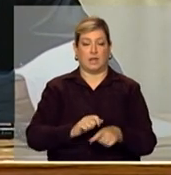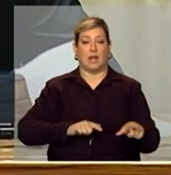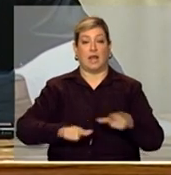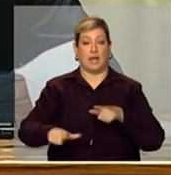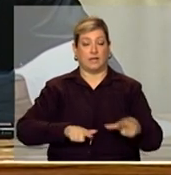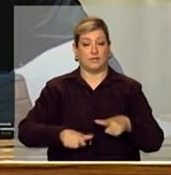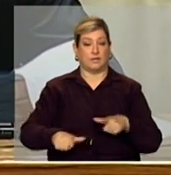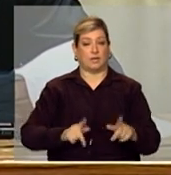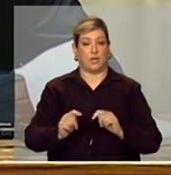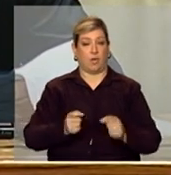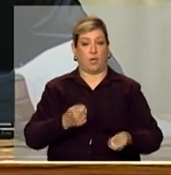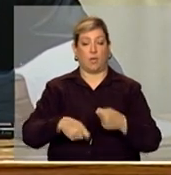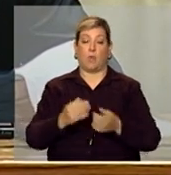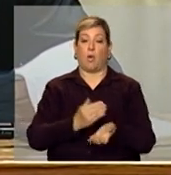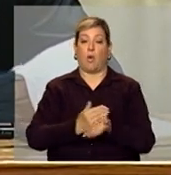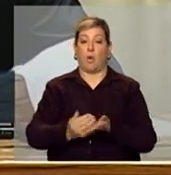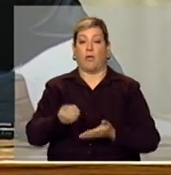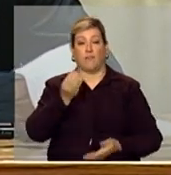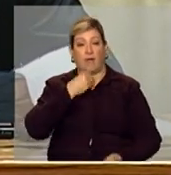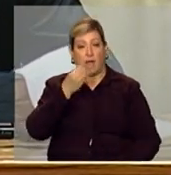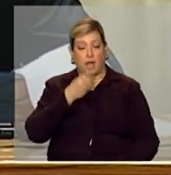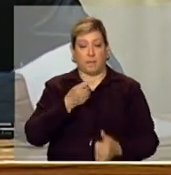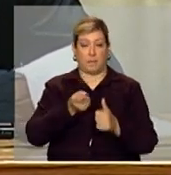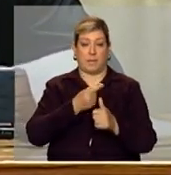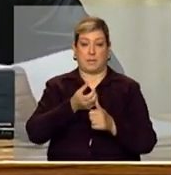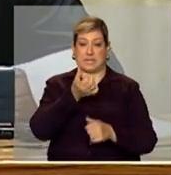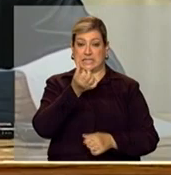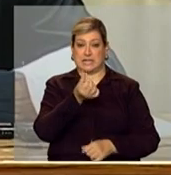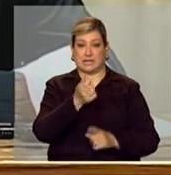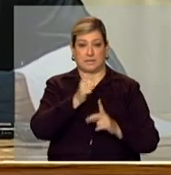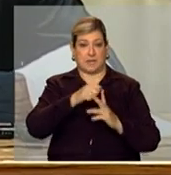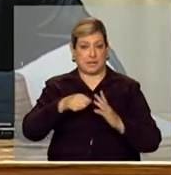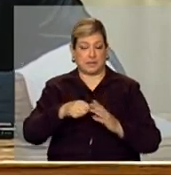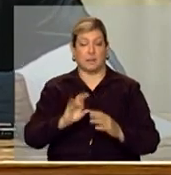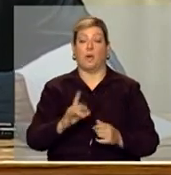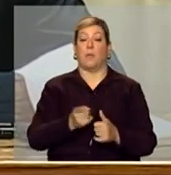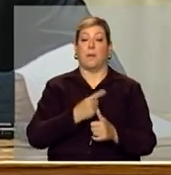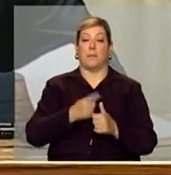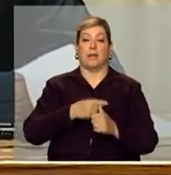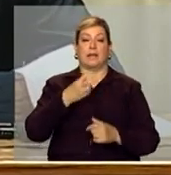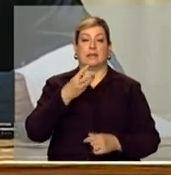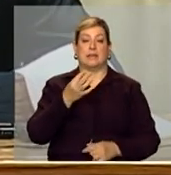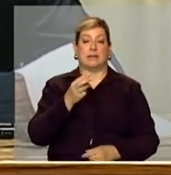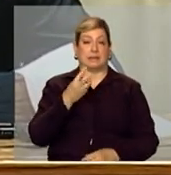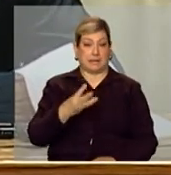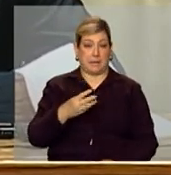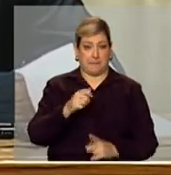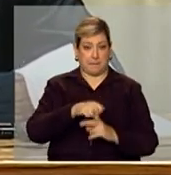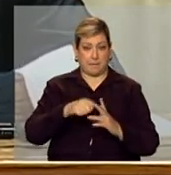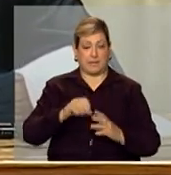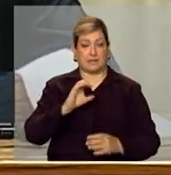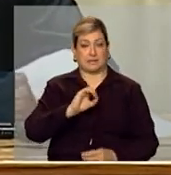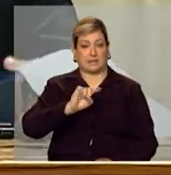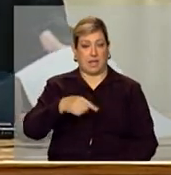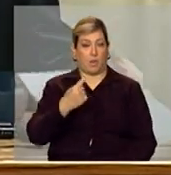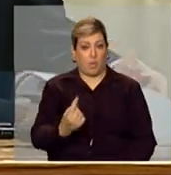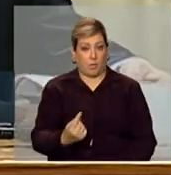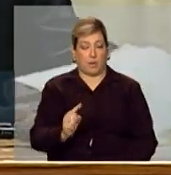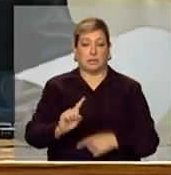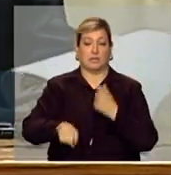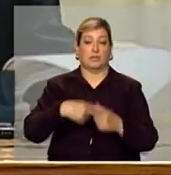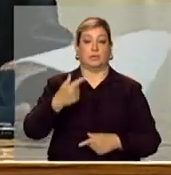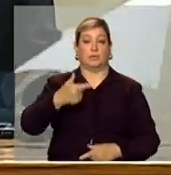começou fraca no primeiro semestre o primeiro trimestre foi 01 no segundo